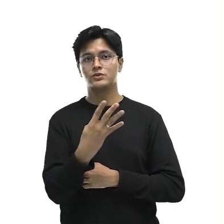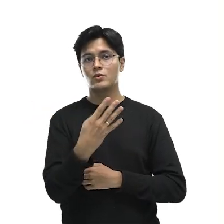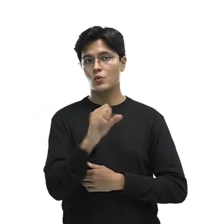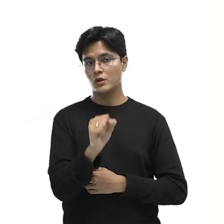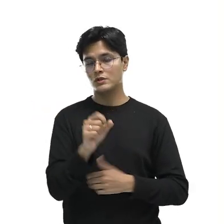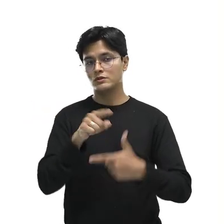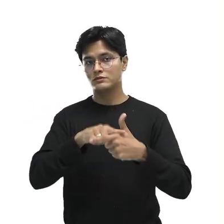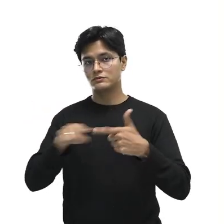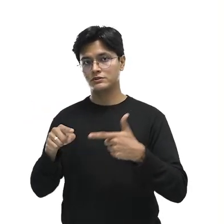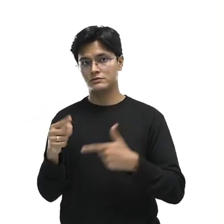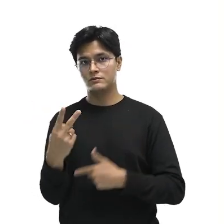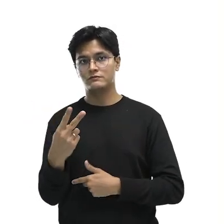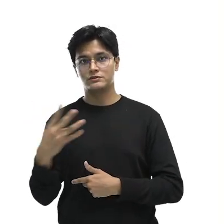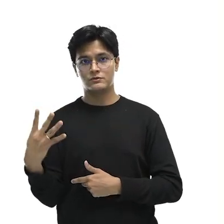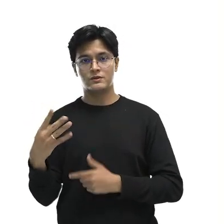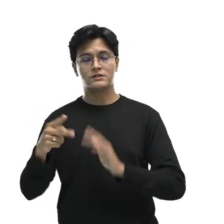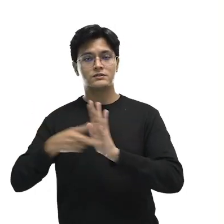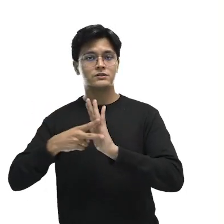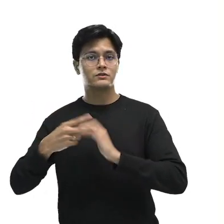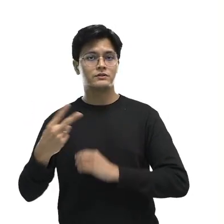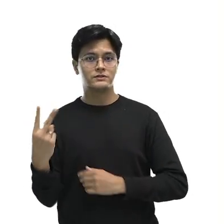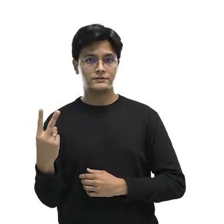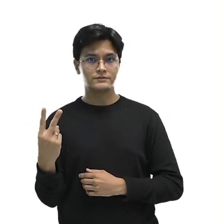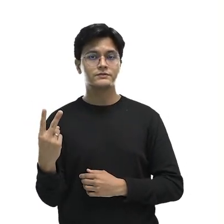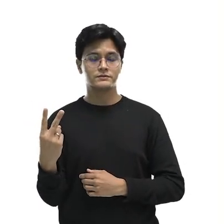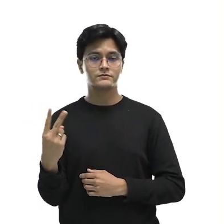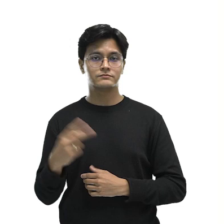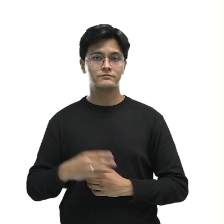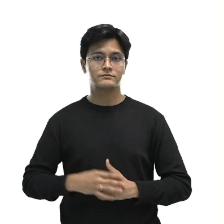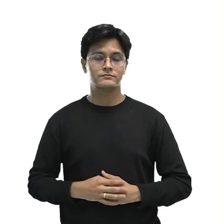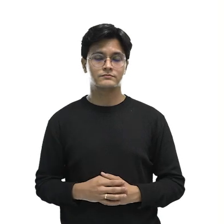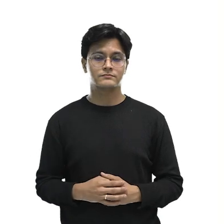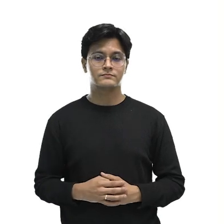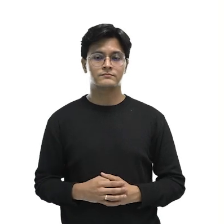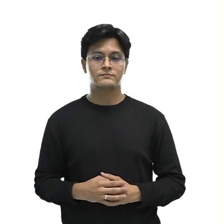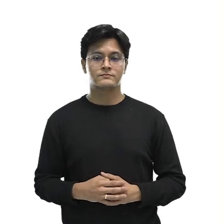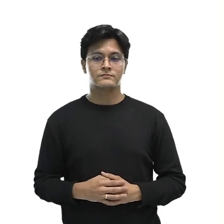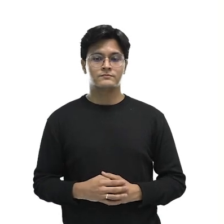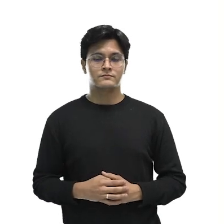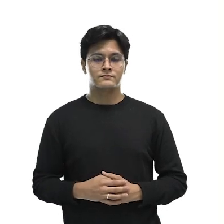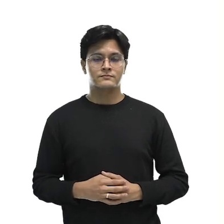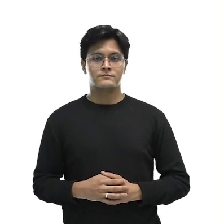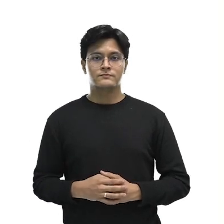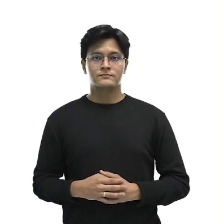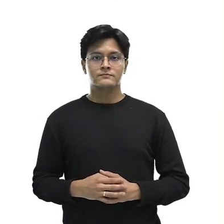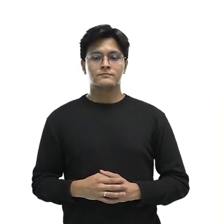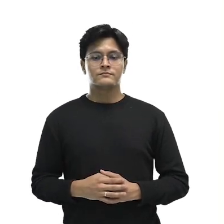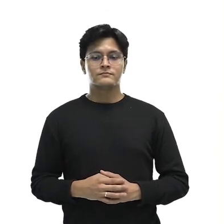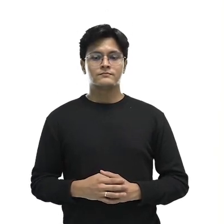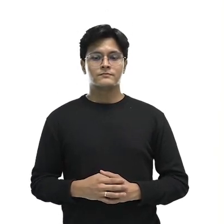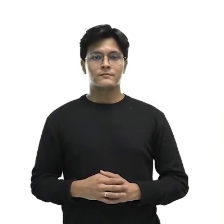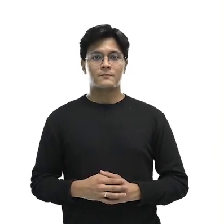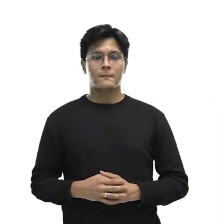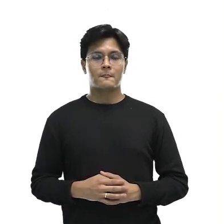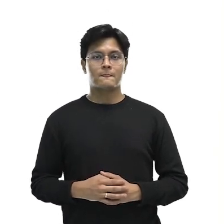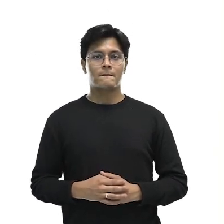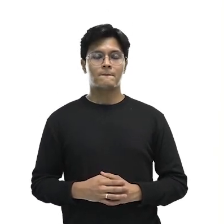que vai dar 2, tá? Para eu não ter que trabalhar com números muito grandes. Então,